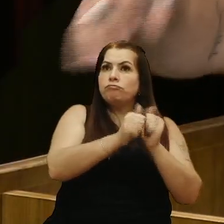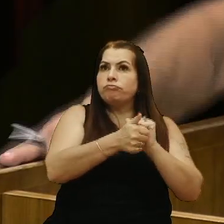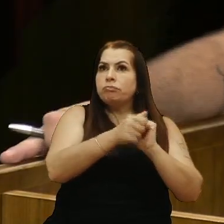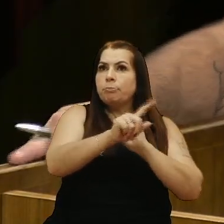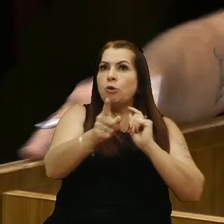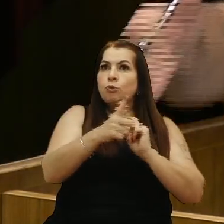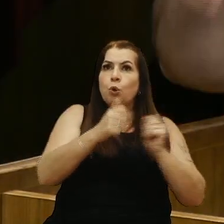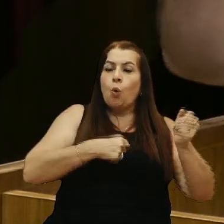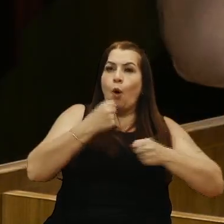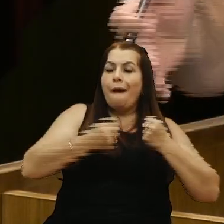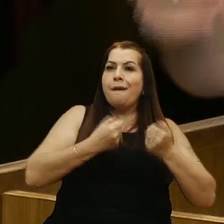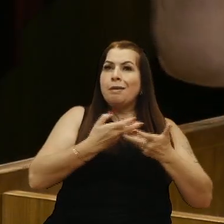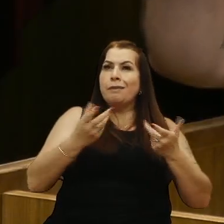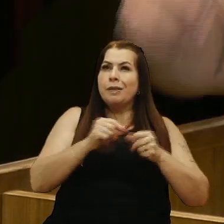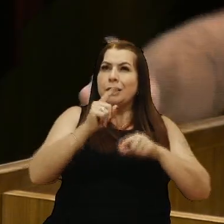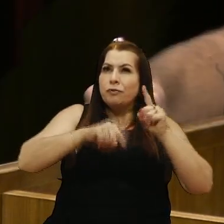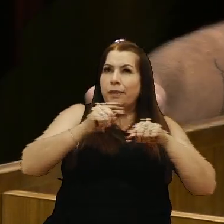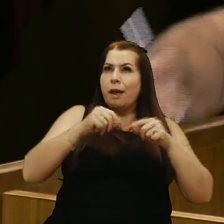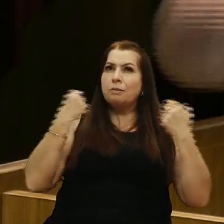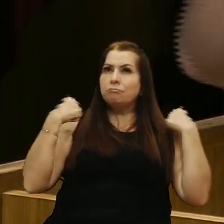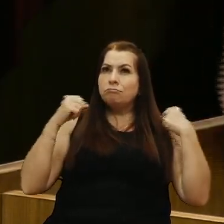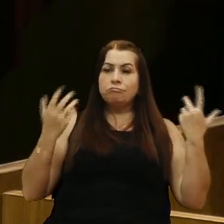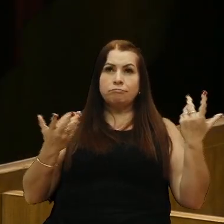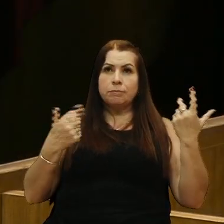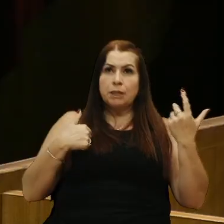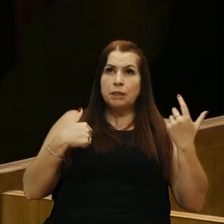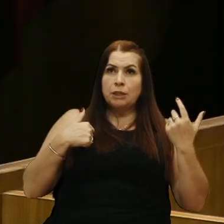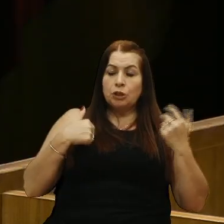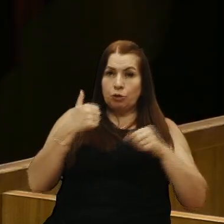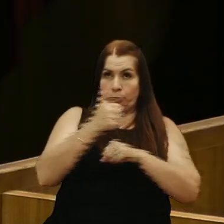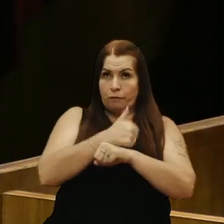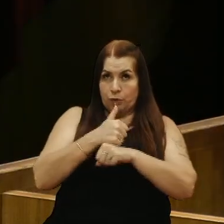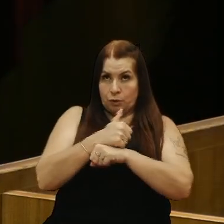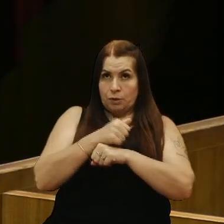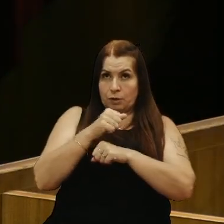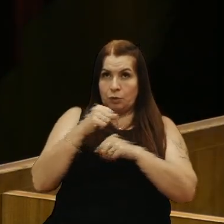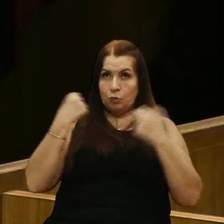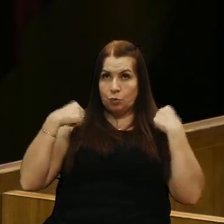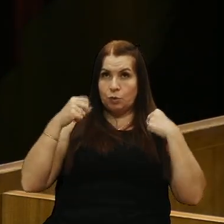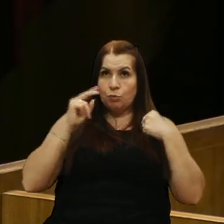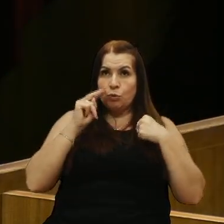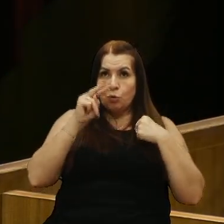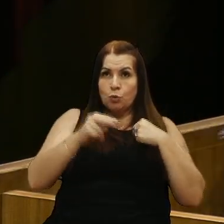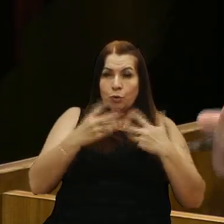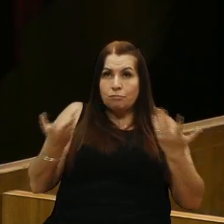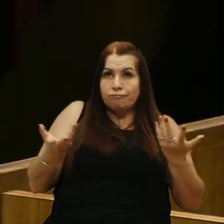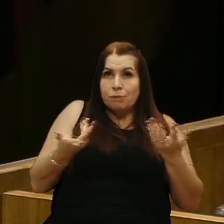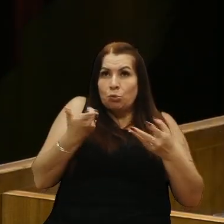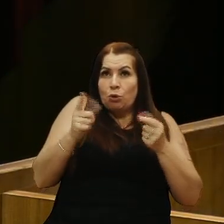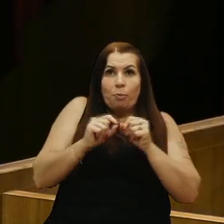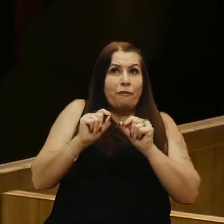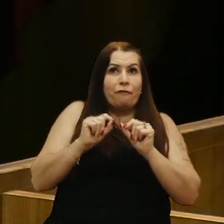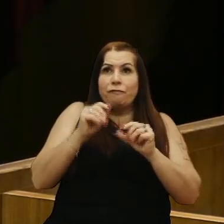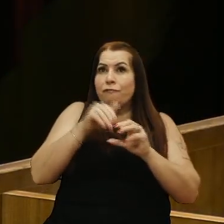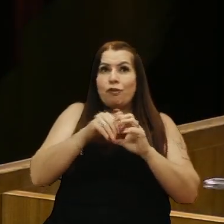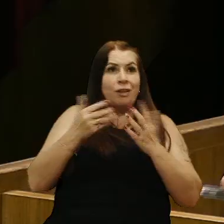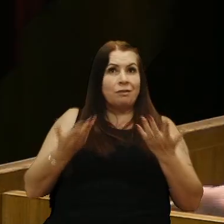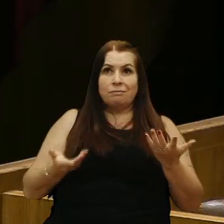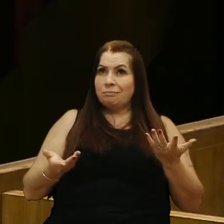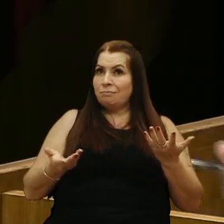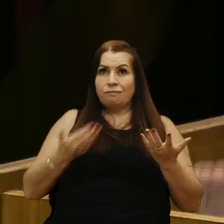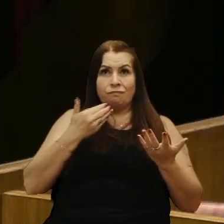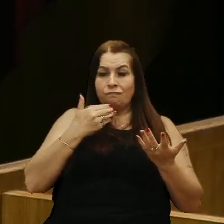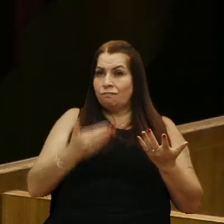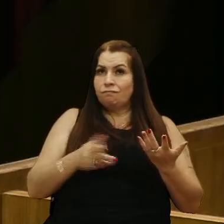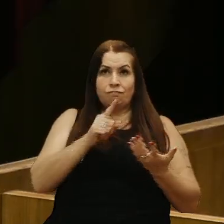onde correr, não tem onde fazer atividade física? Eu, como profissional de educação física, eu olho essa situação e eu não tenho como votar